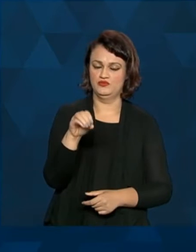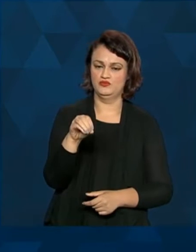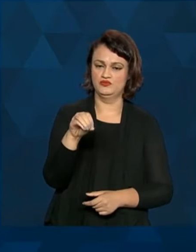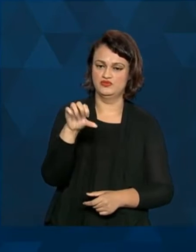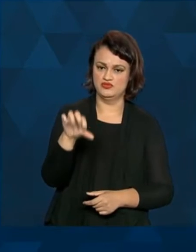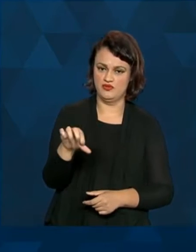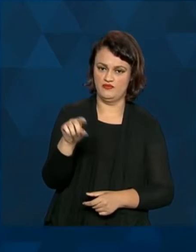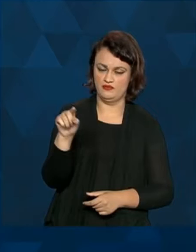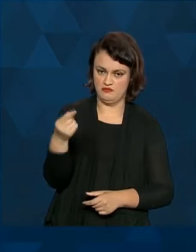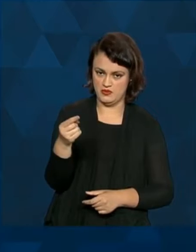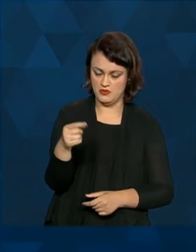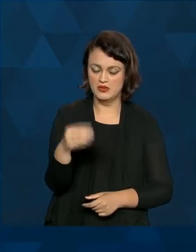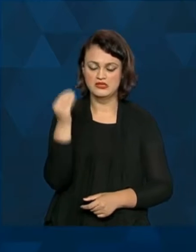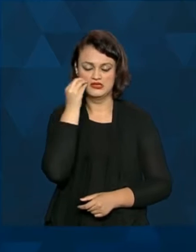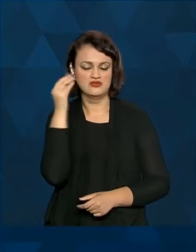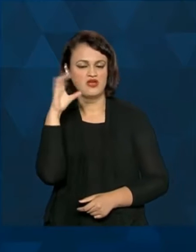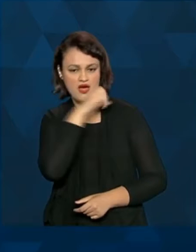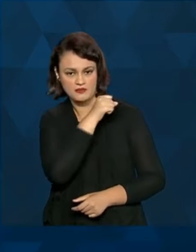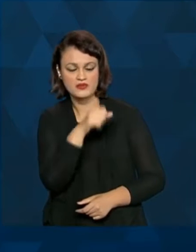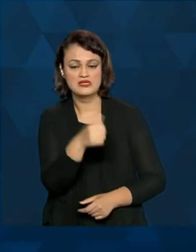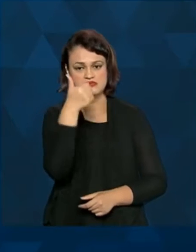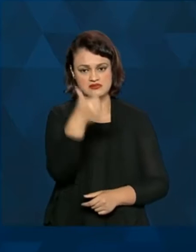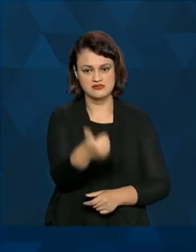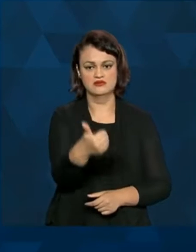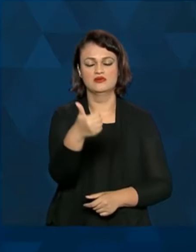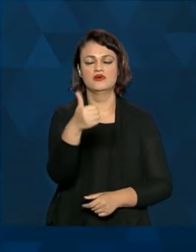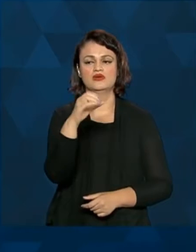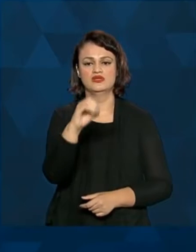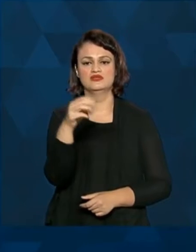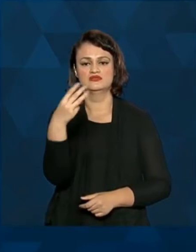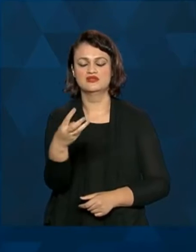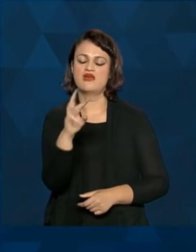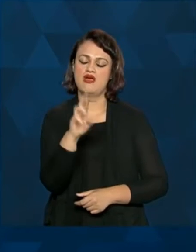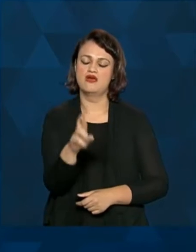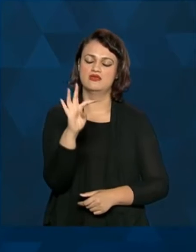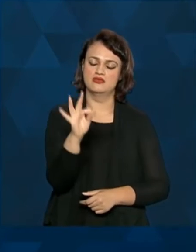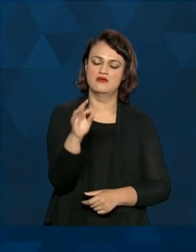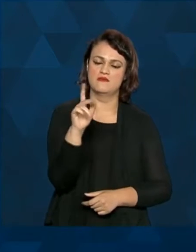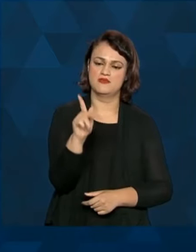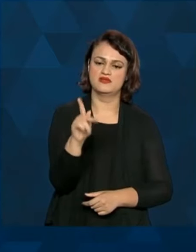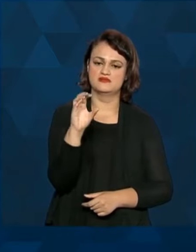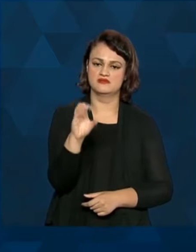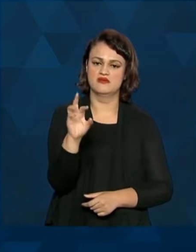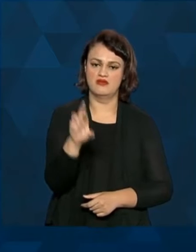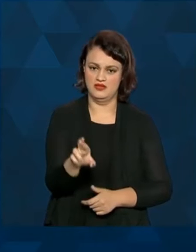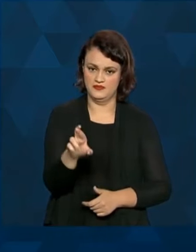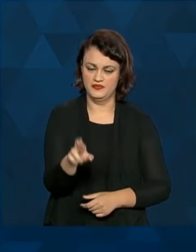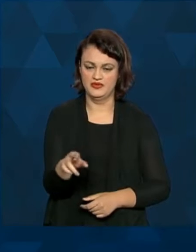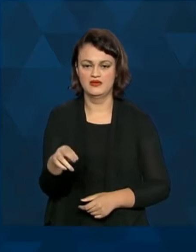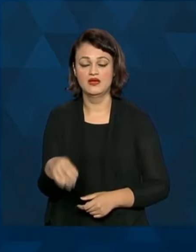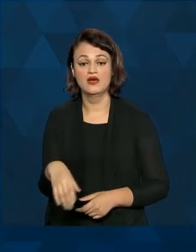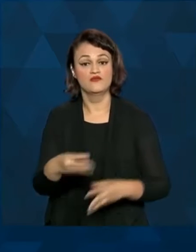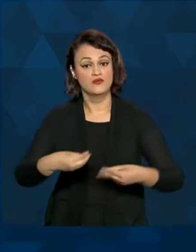509.020 rápidos e 103.504 RT-PCR. Foram